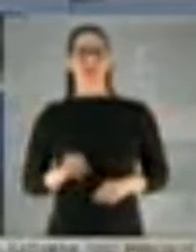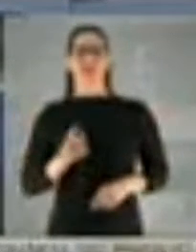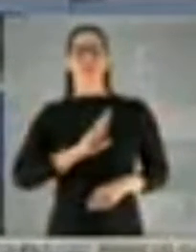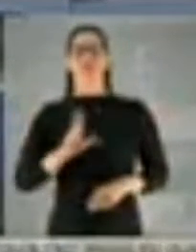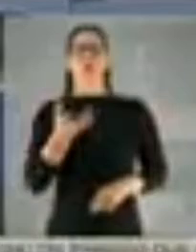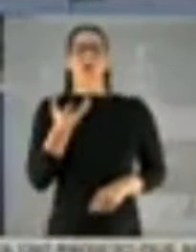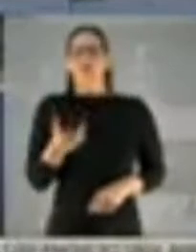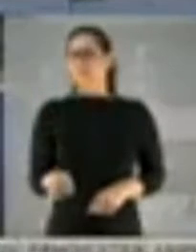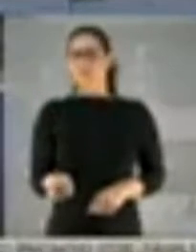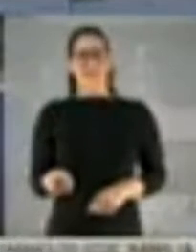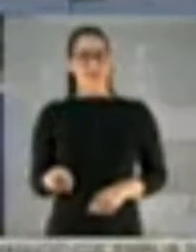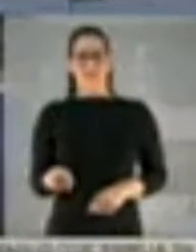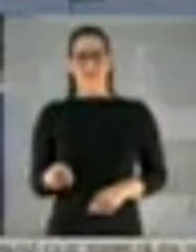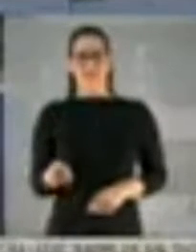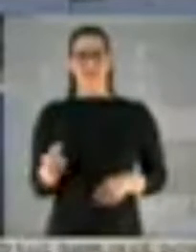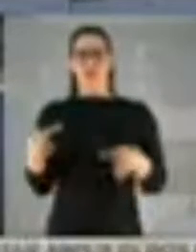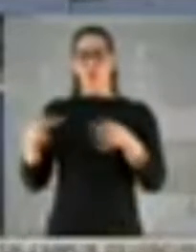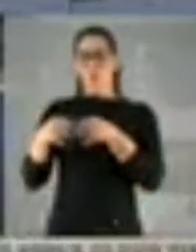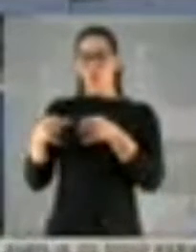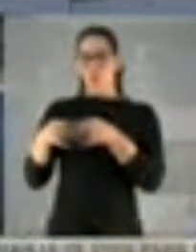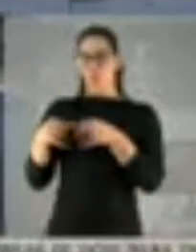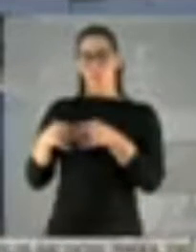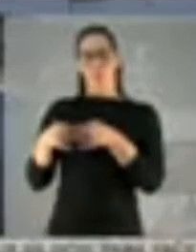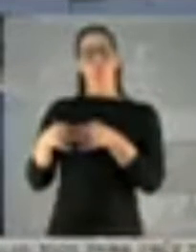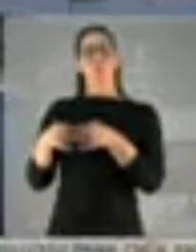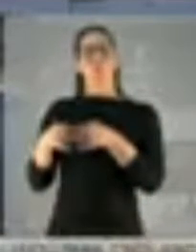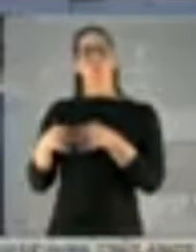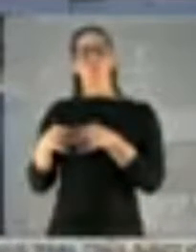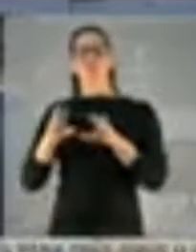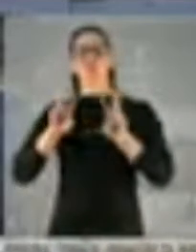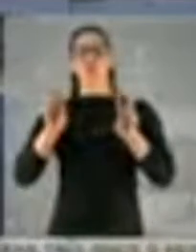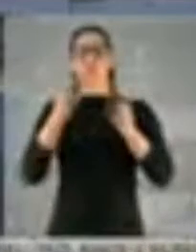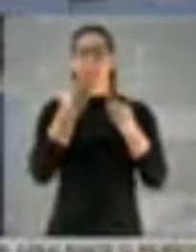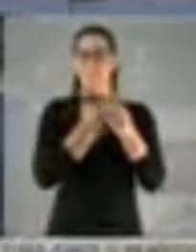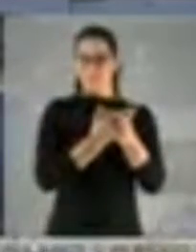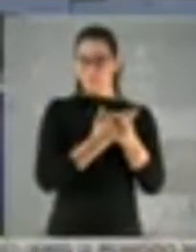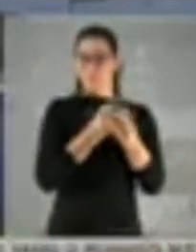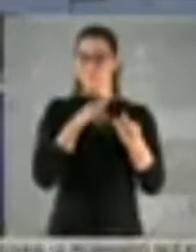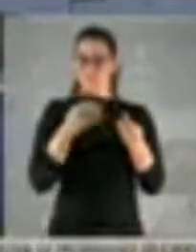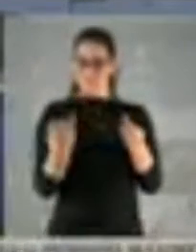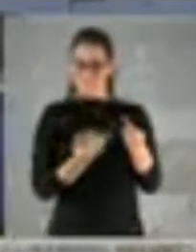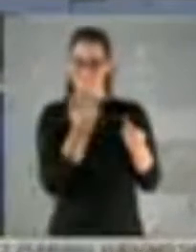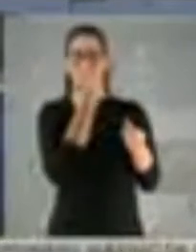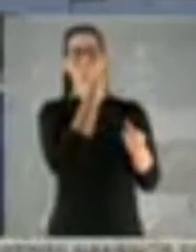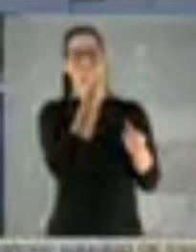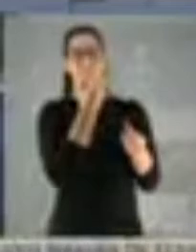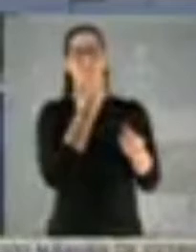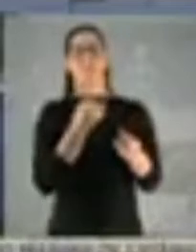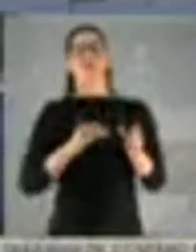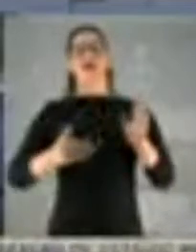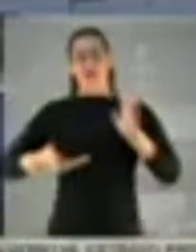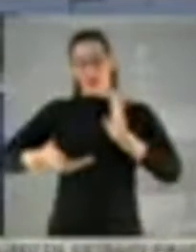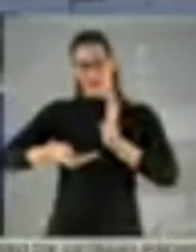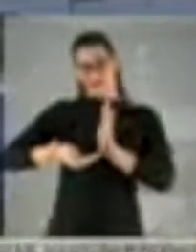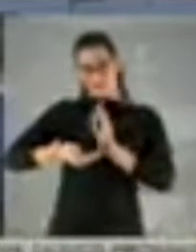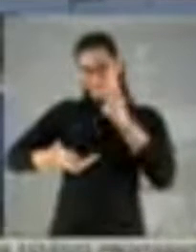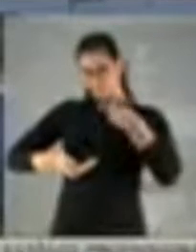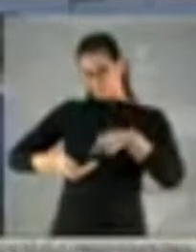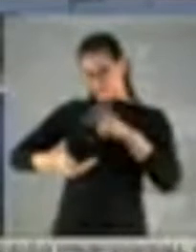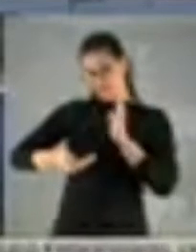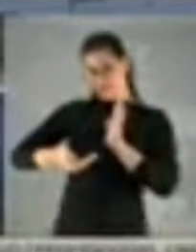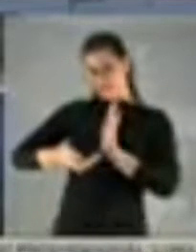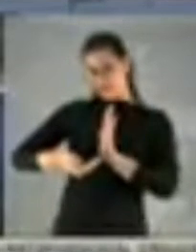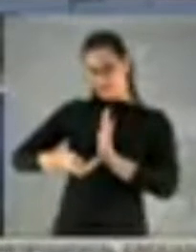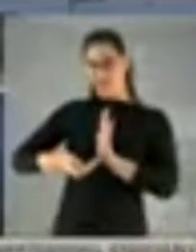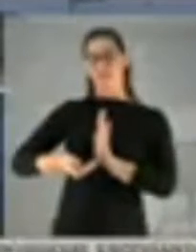admitirá comissão parlamentar de inquérito sobre matérias pertinentes à Câmara dos Deputados,